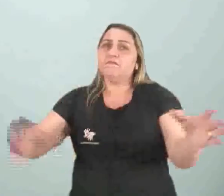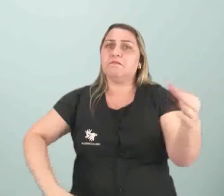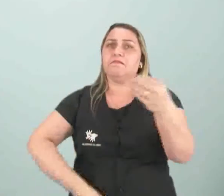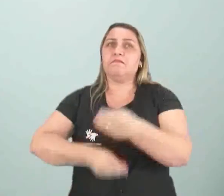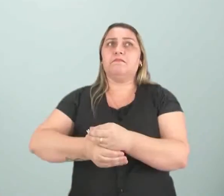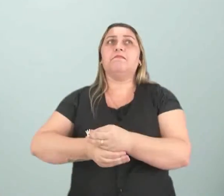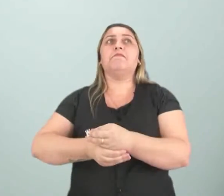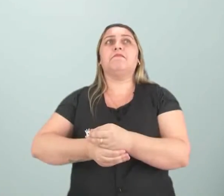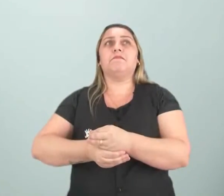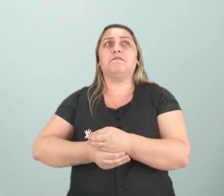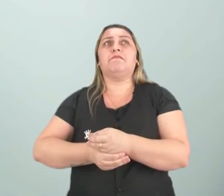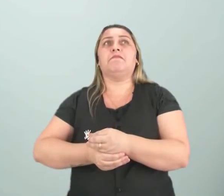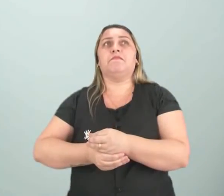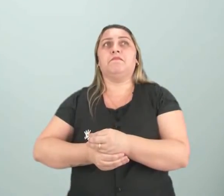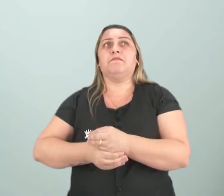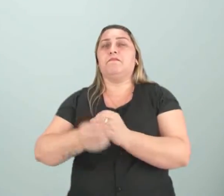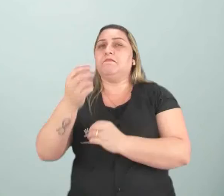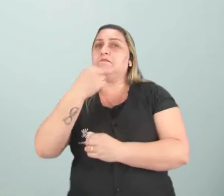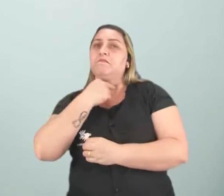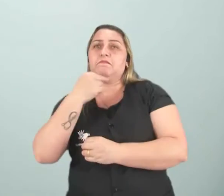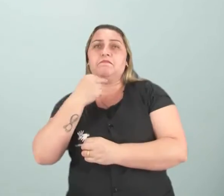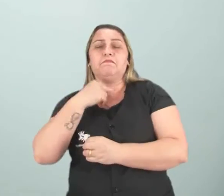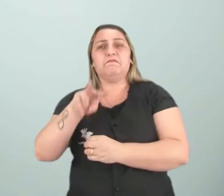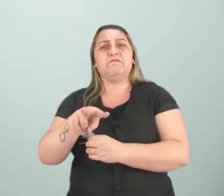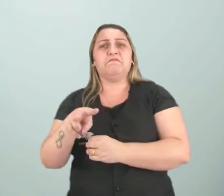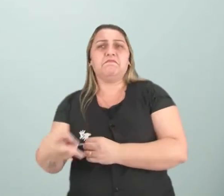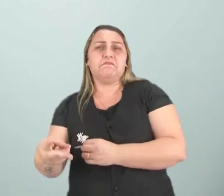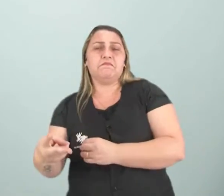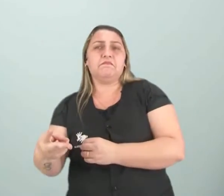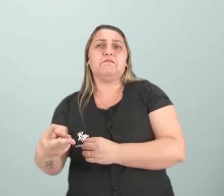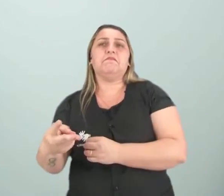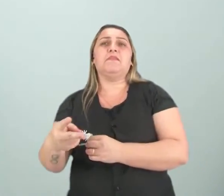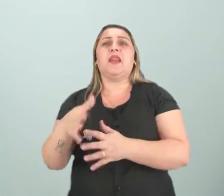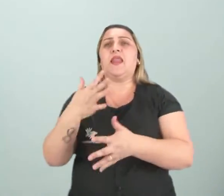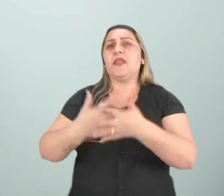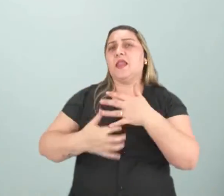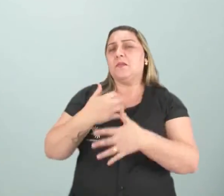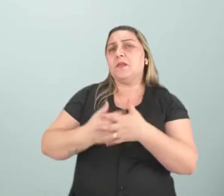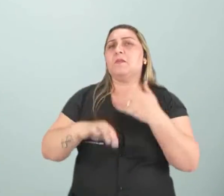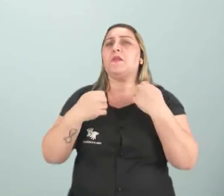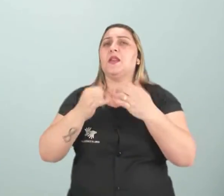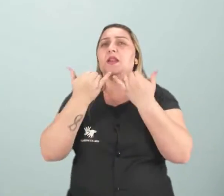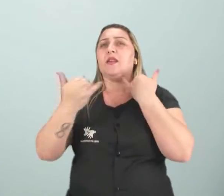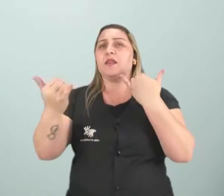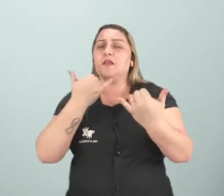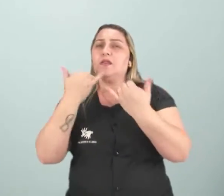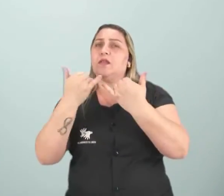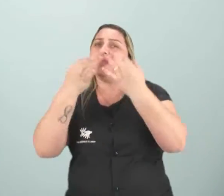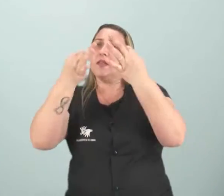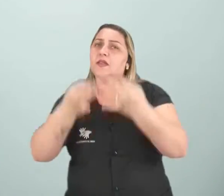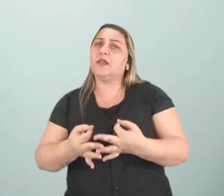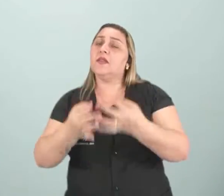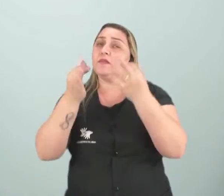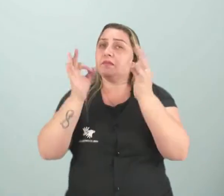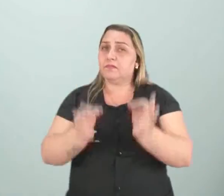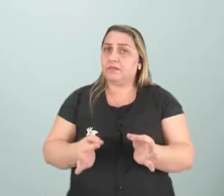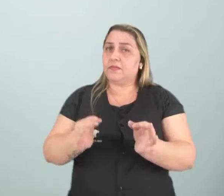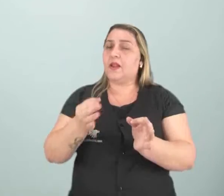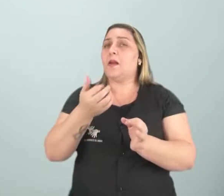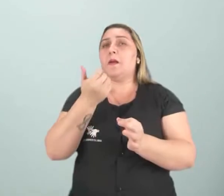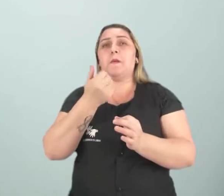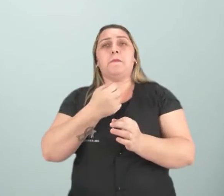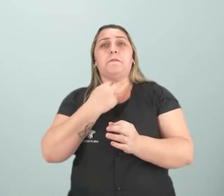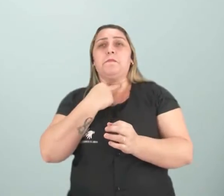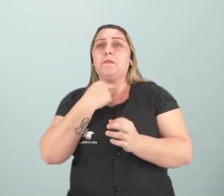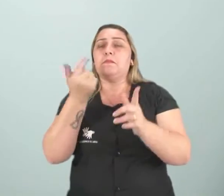complementar, tá? As ideias não podem ser contraditórias, elas têm que trazer informações relevantes, correto? Sem a